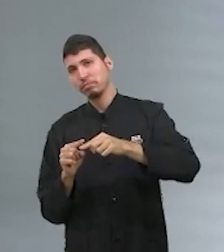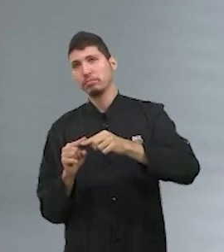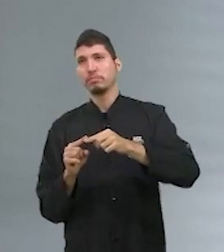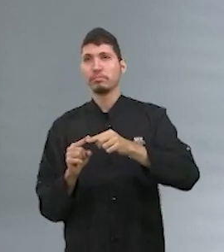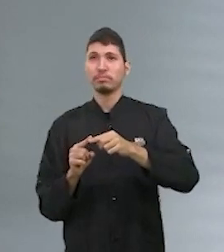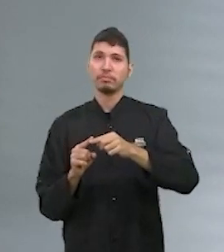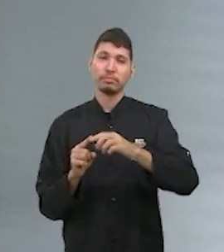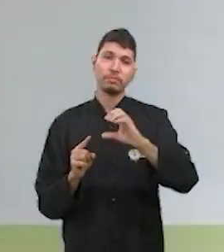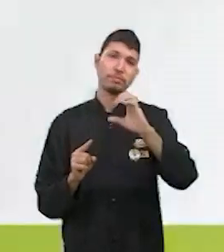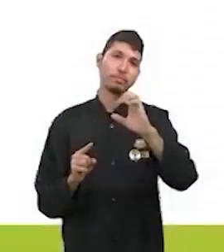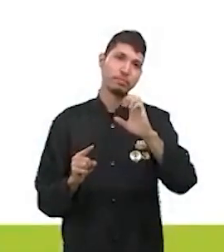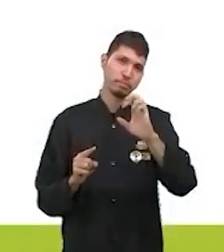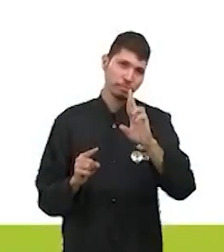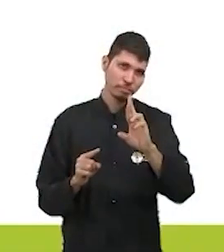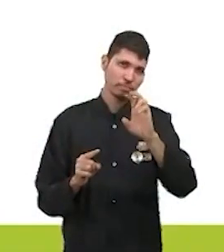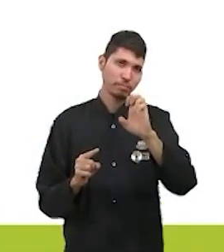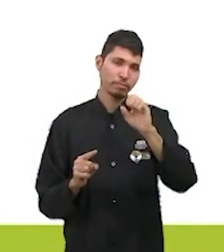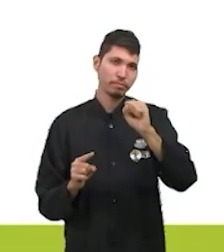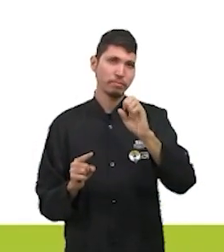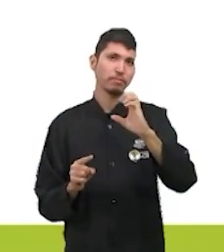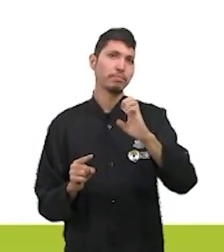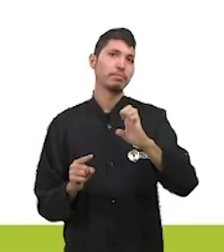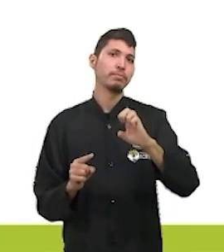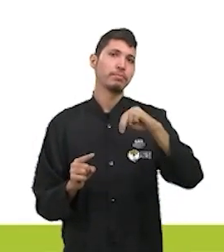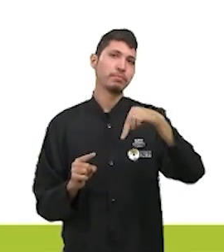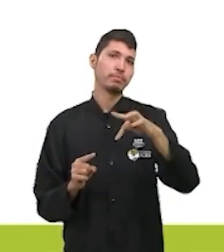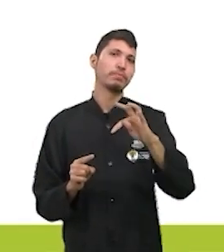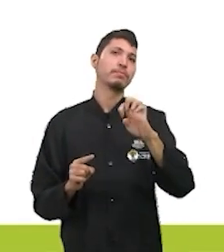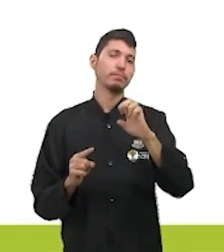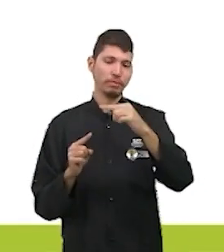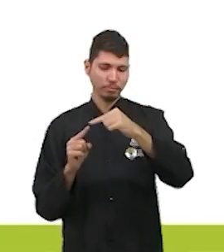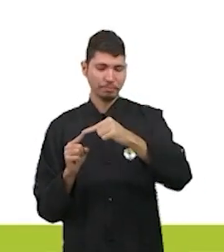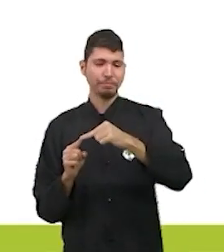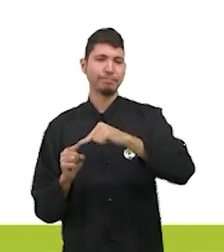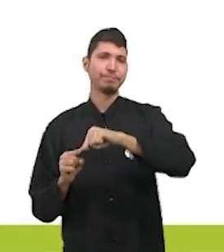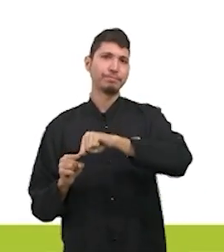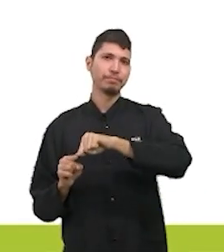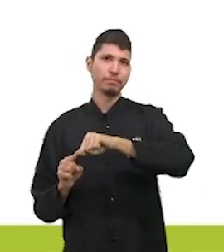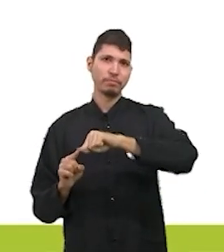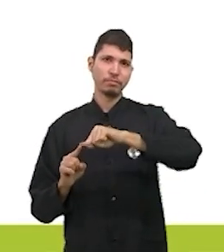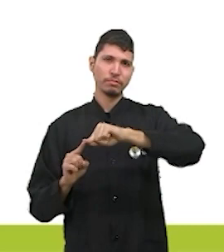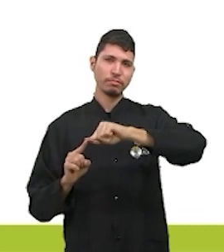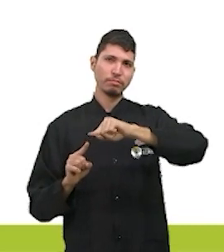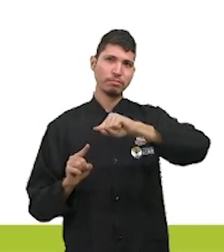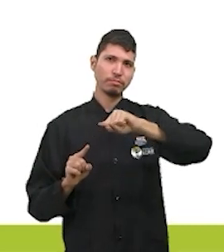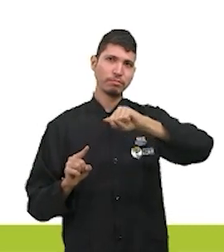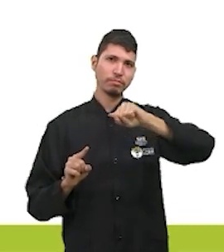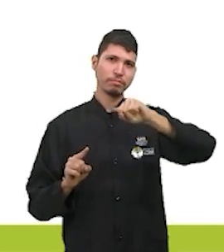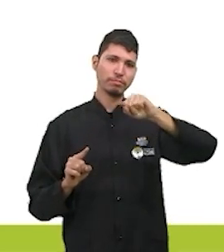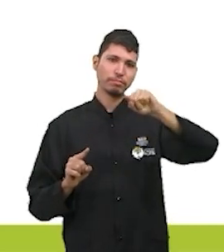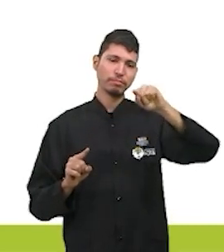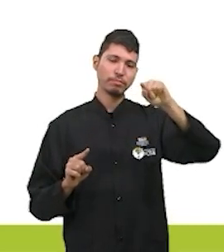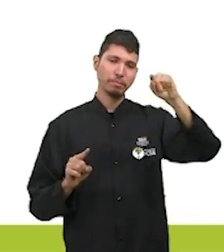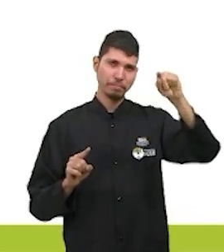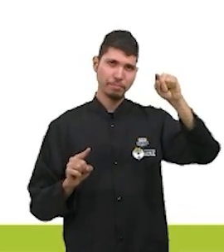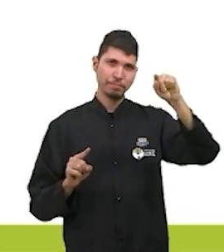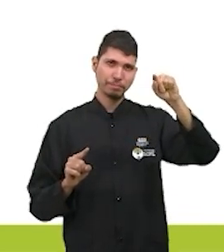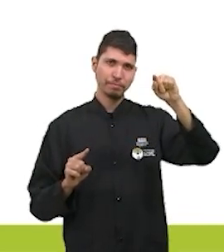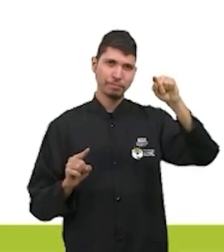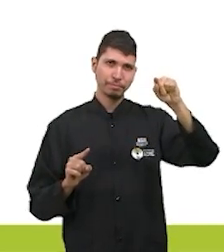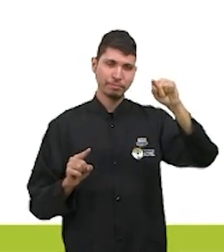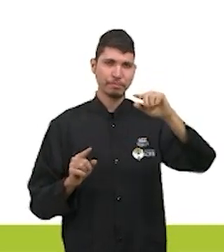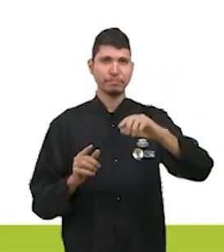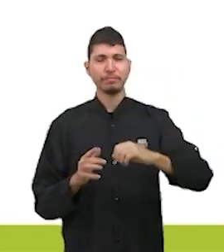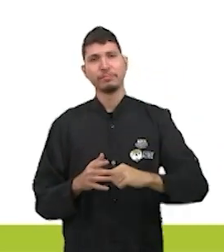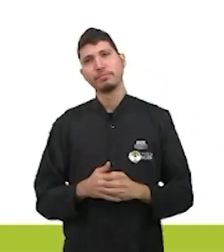ela pede em ordem, ó, crescente, tá? Então, como nós temos todos os cálculos aqui, vamos ver de ordem